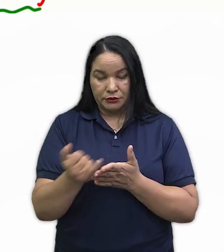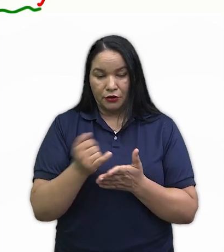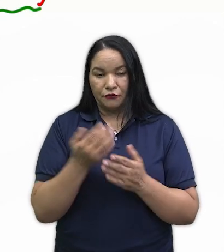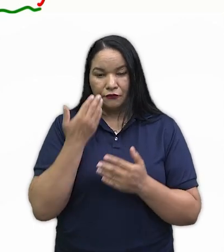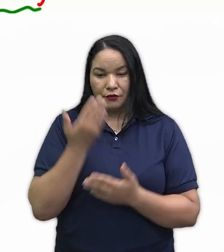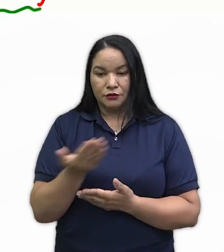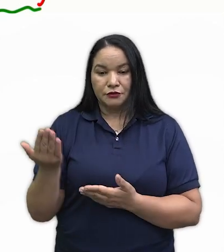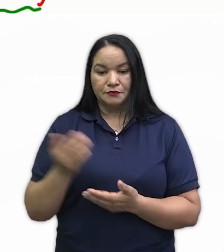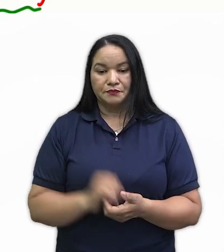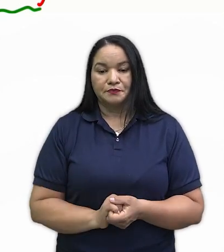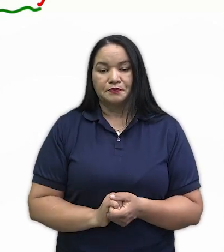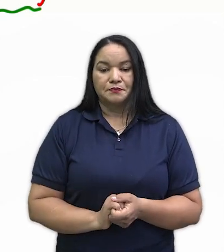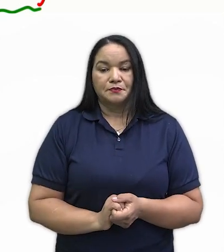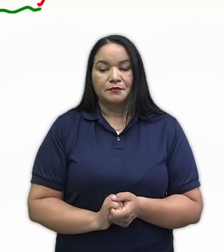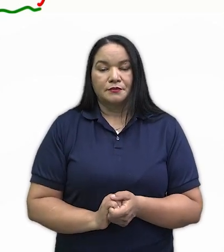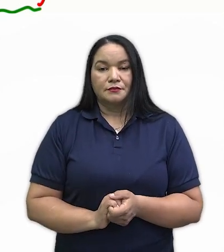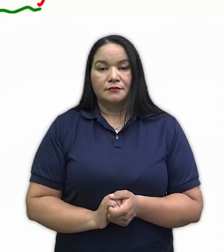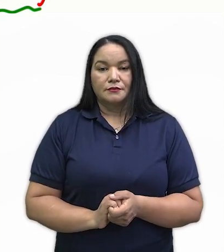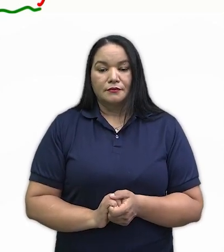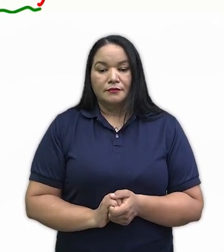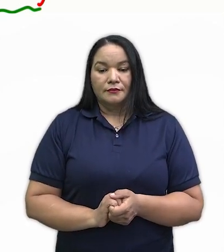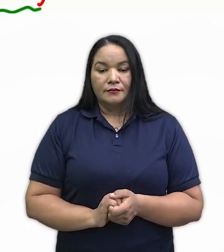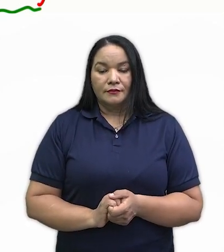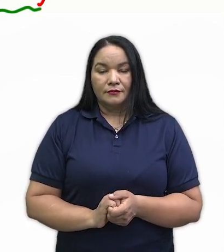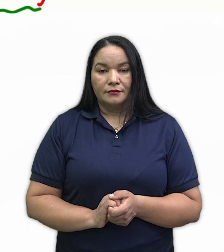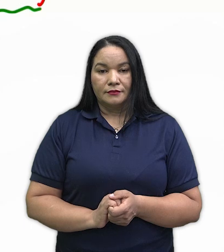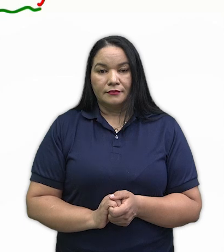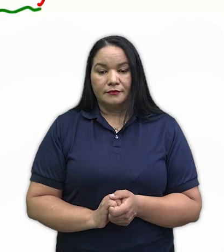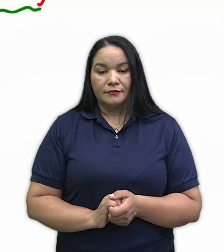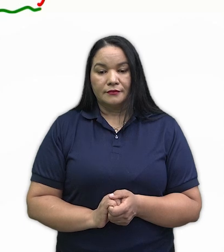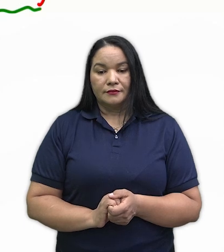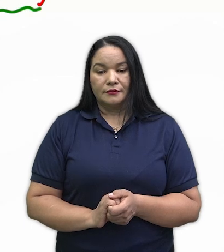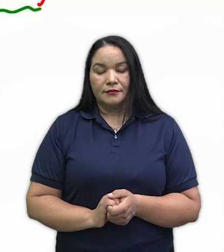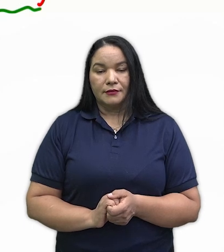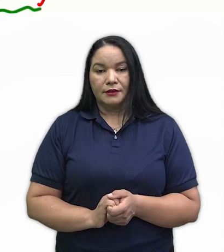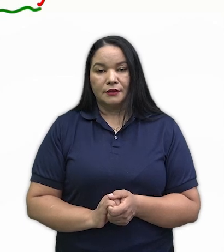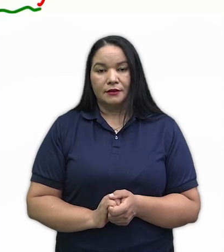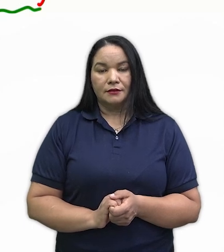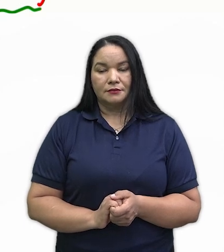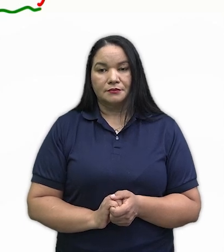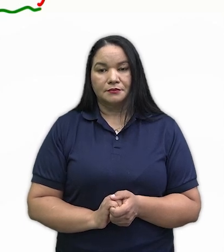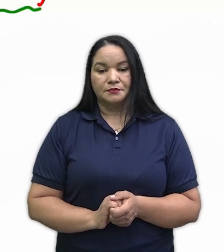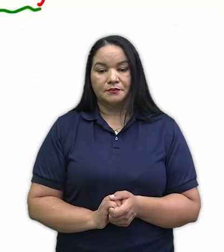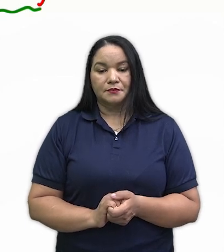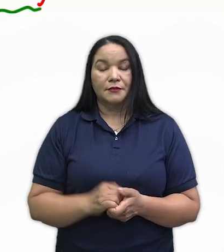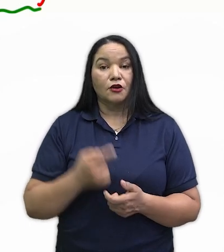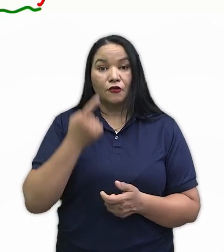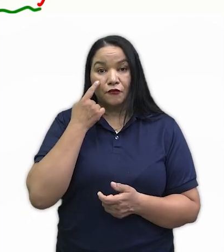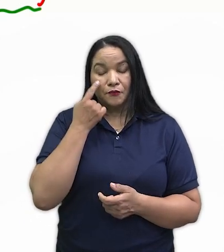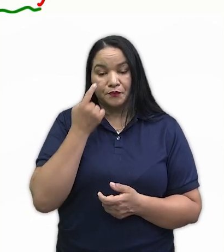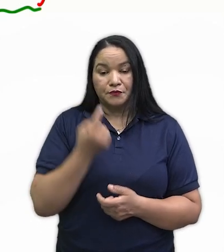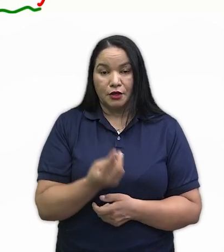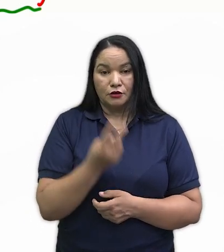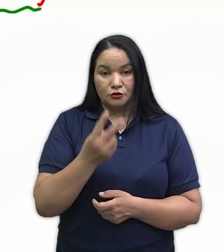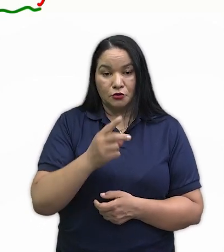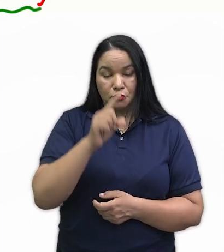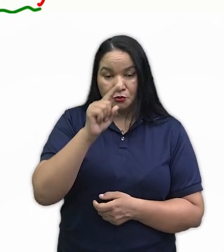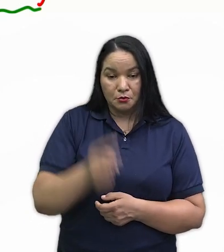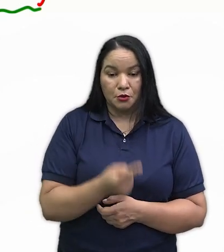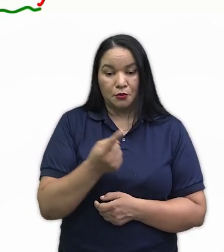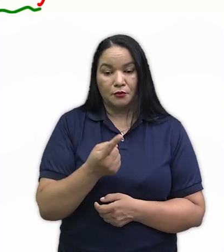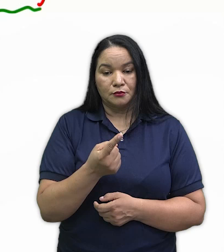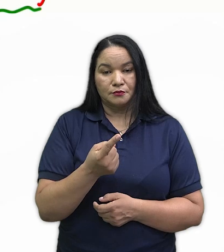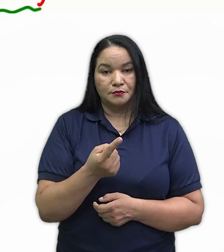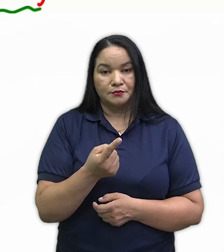inicial. Primeiro passo que eu vou fazer aqui é o seguinte: eu vou pegar esses 2.000,